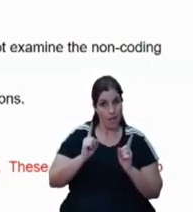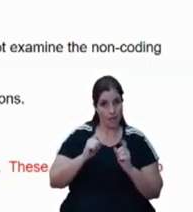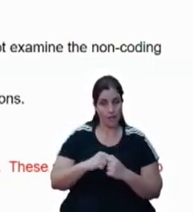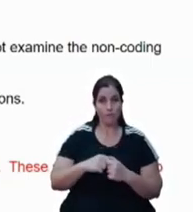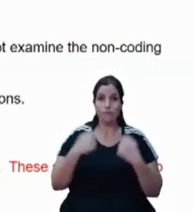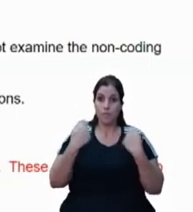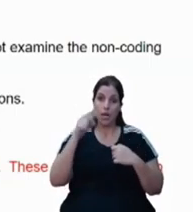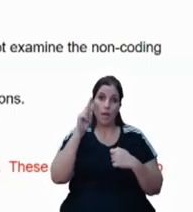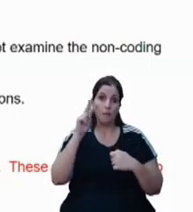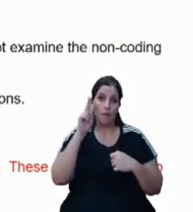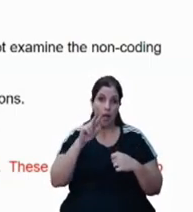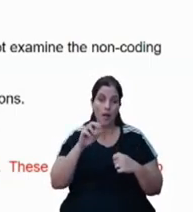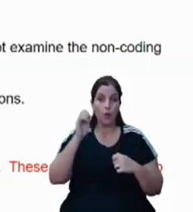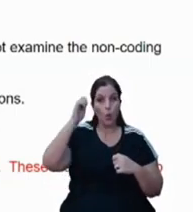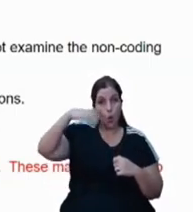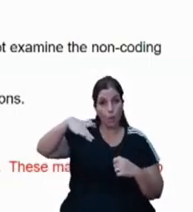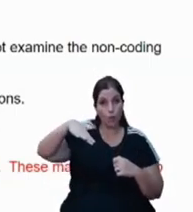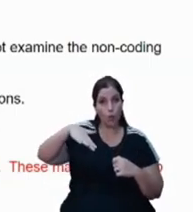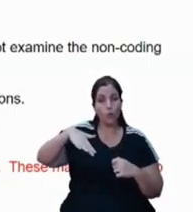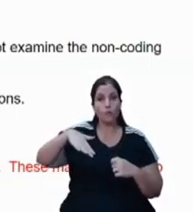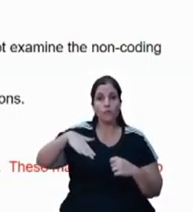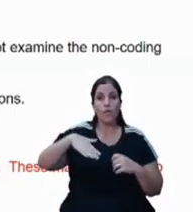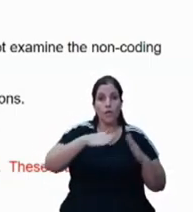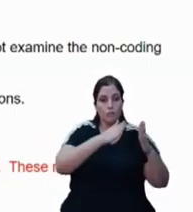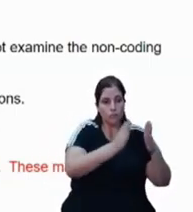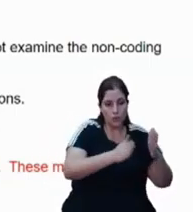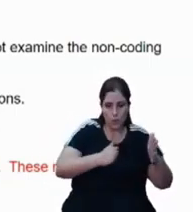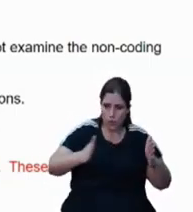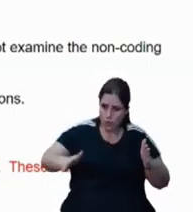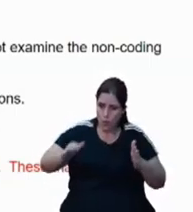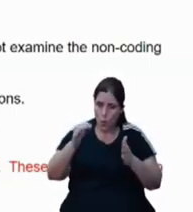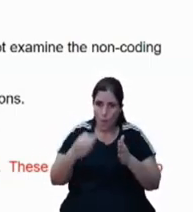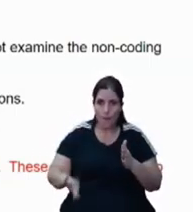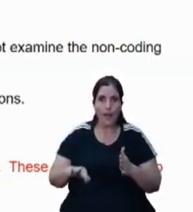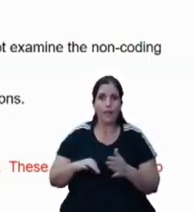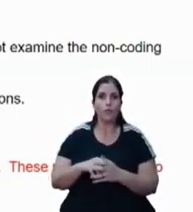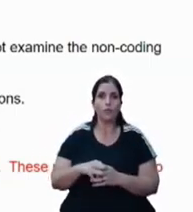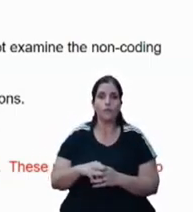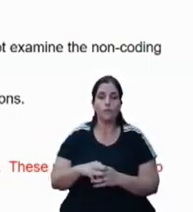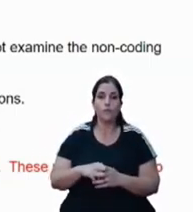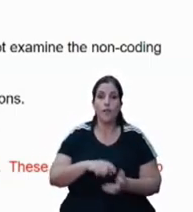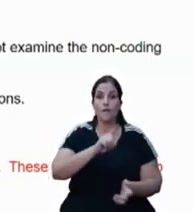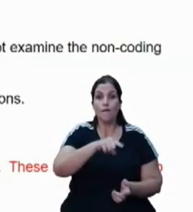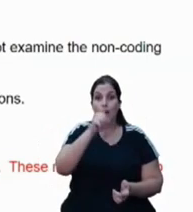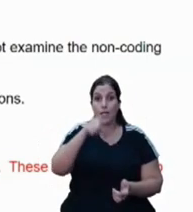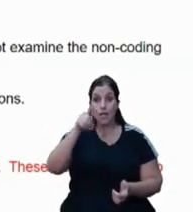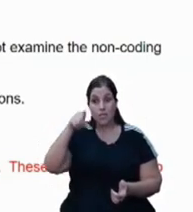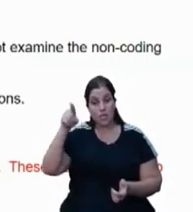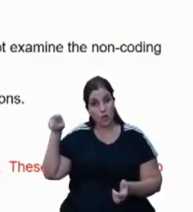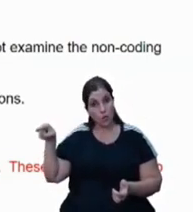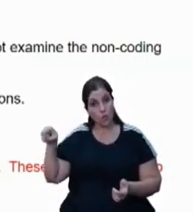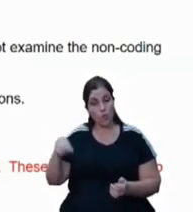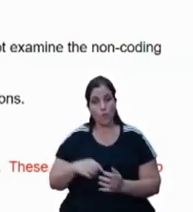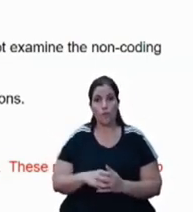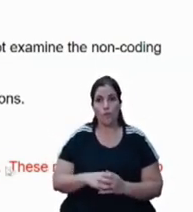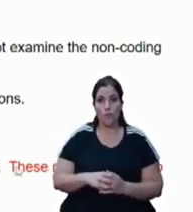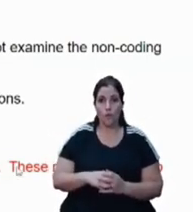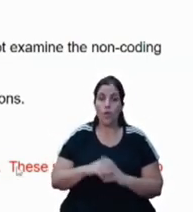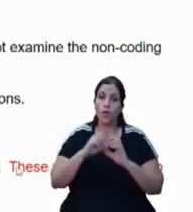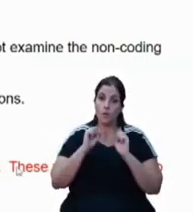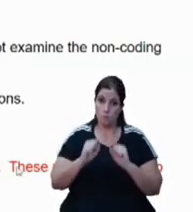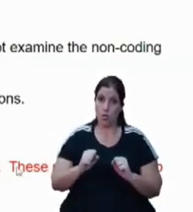temos que remember lembrar que é that it's comum para common o sequenciamento for whole completo do genome genoma identificar sequencing to variações de identify variations of significado uncertain incerto. significance. Isso pode